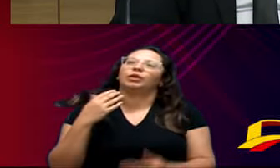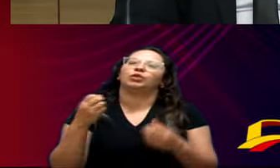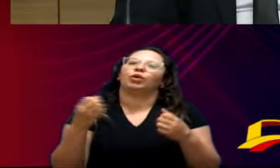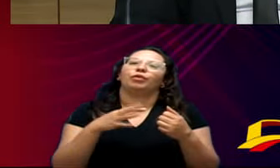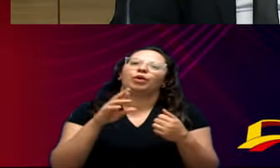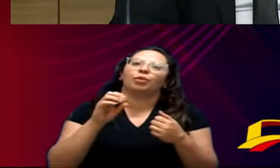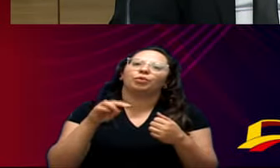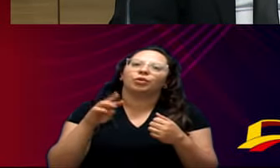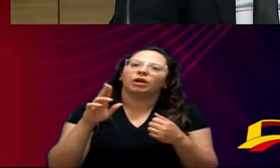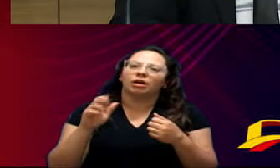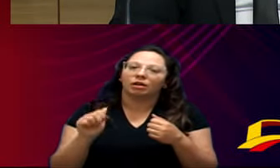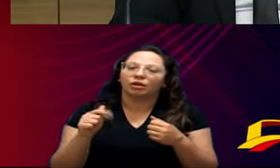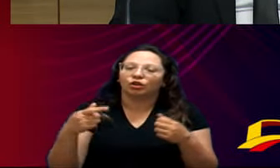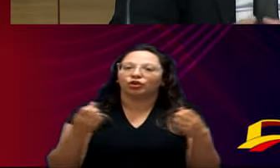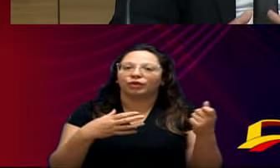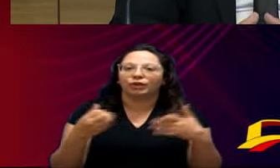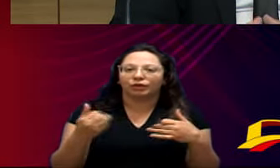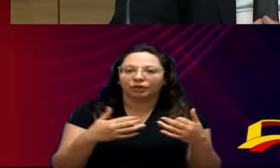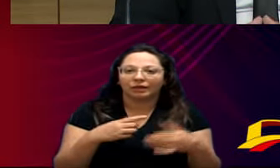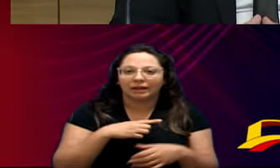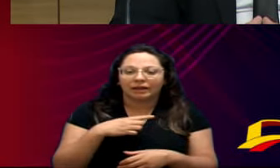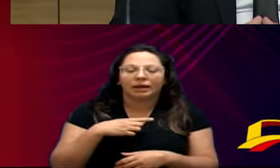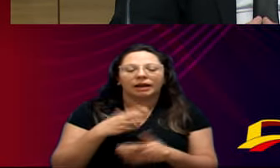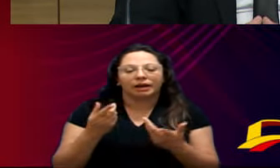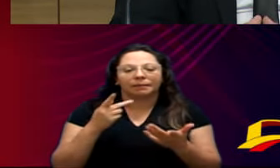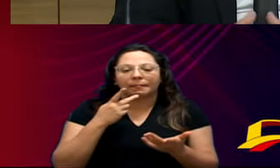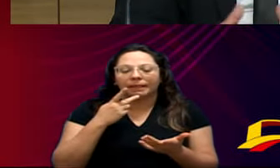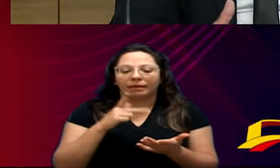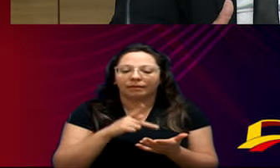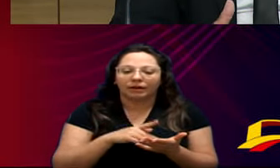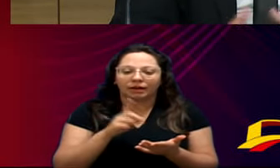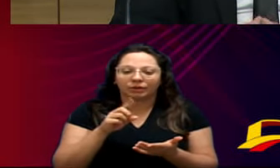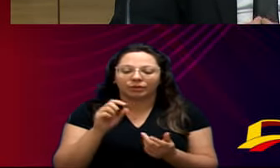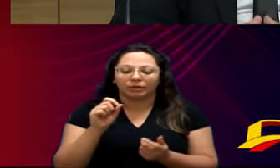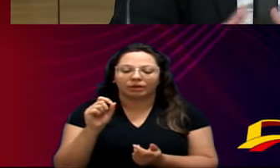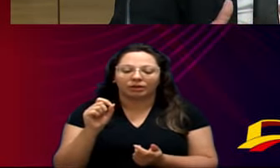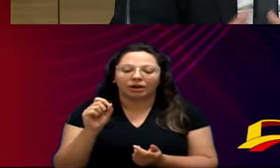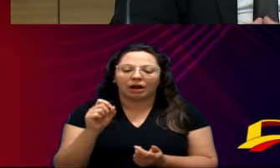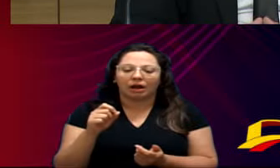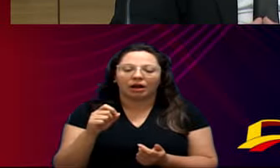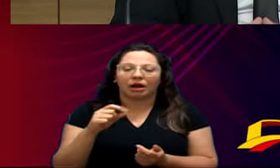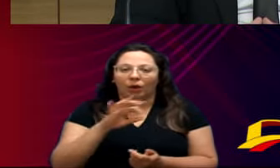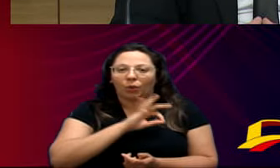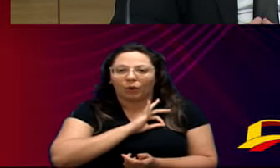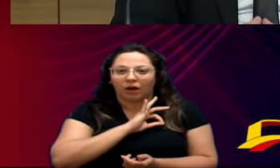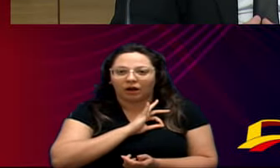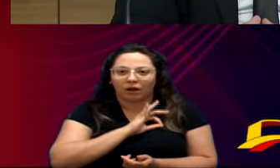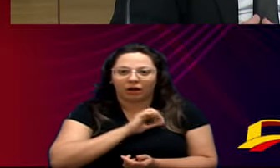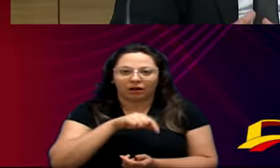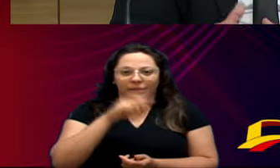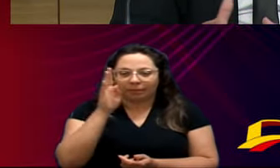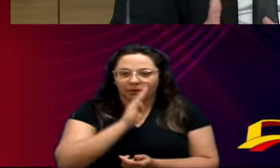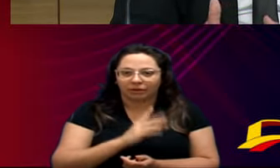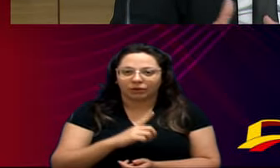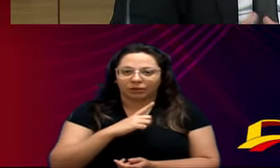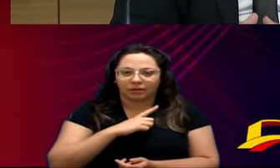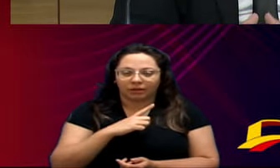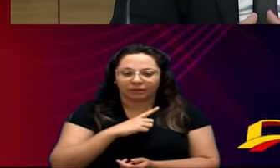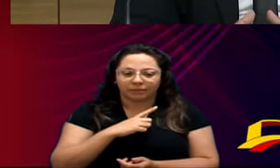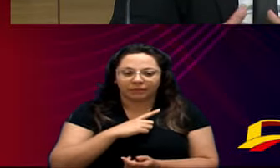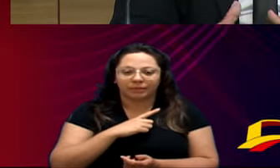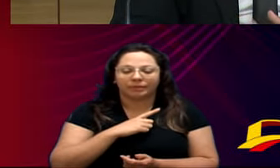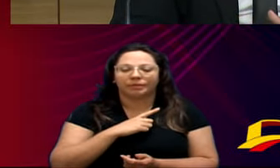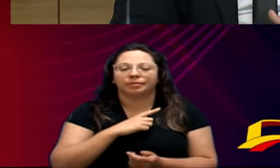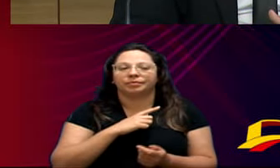né com novas atribuições É que na verdade é assim as guardas civis no Brasil as guardas municipais Elas têm as suas atribuições as